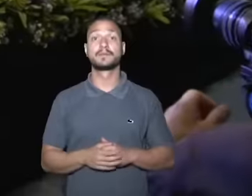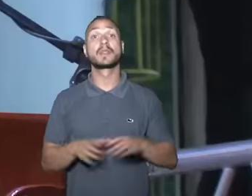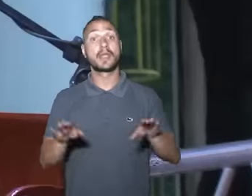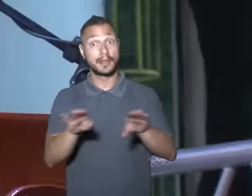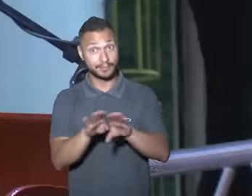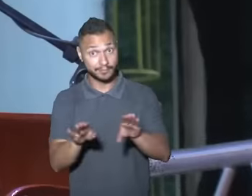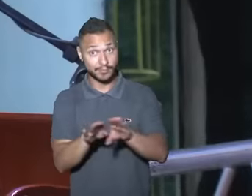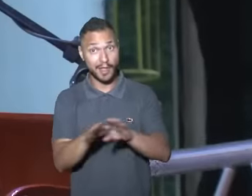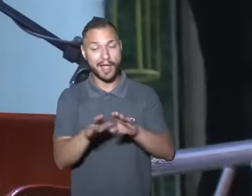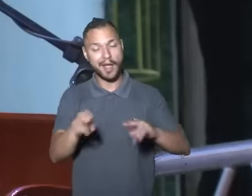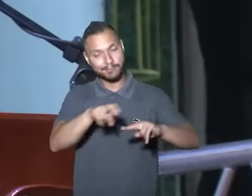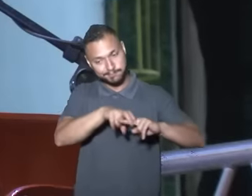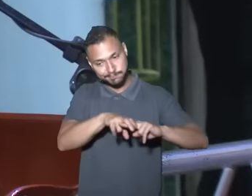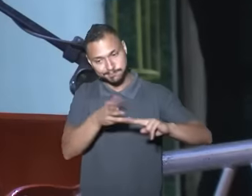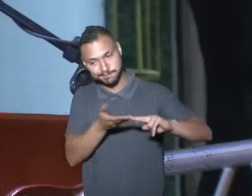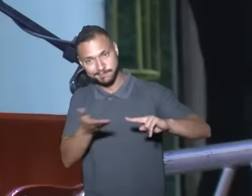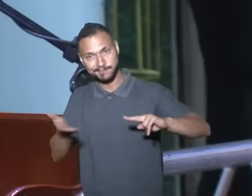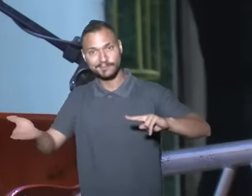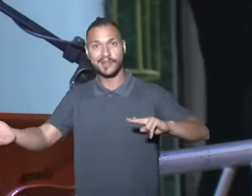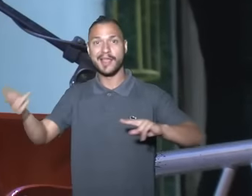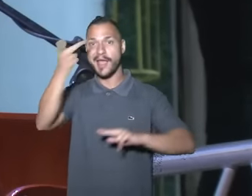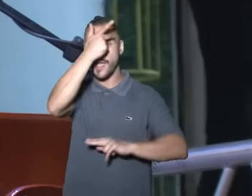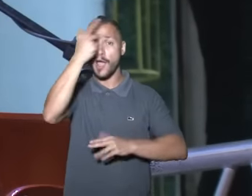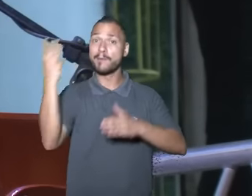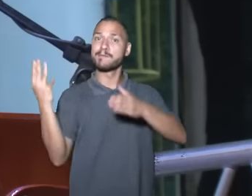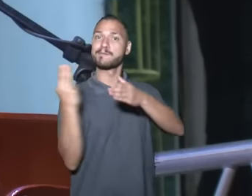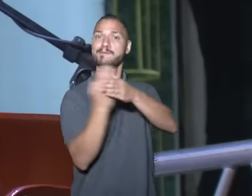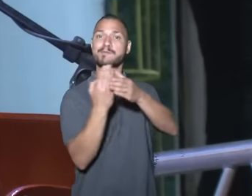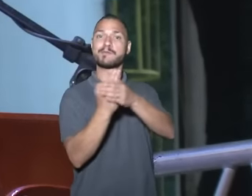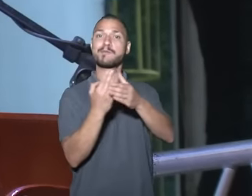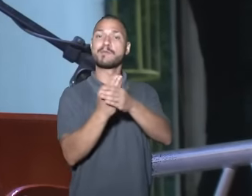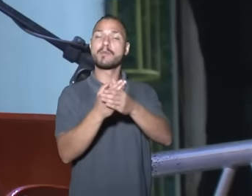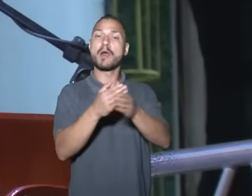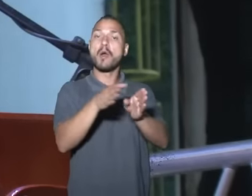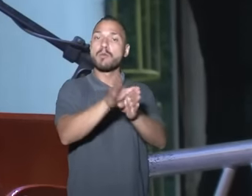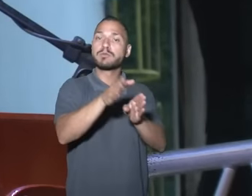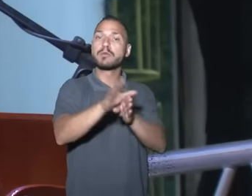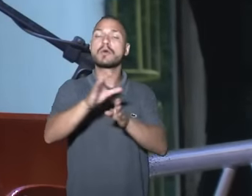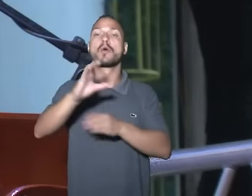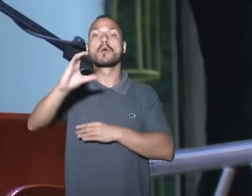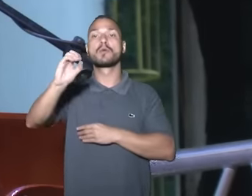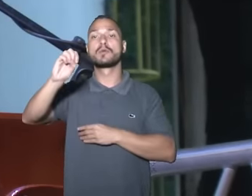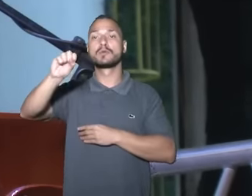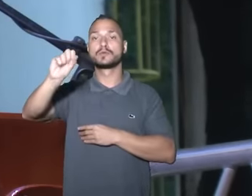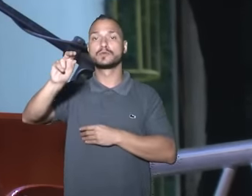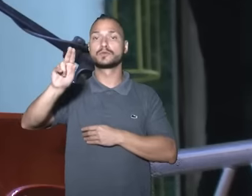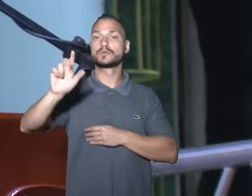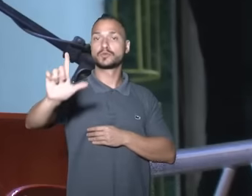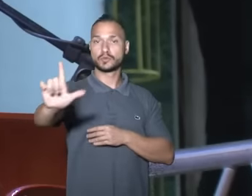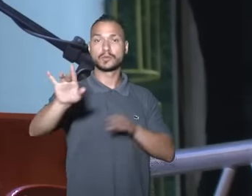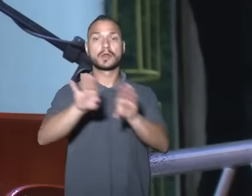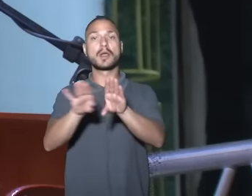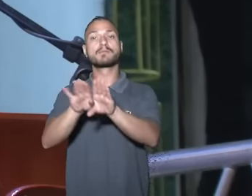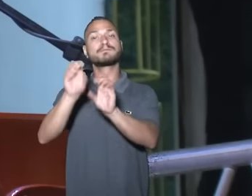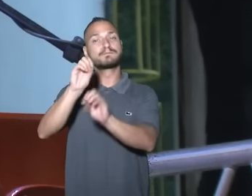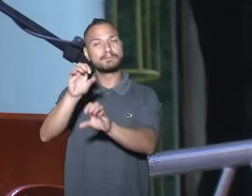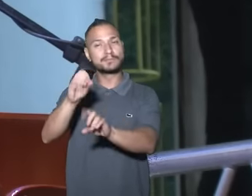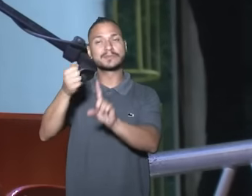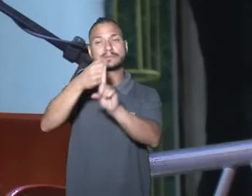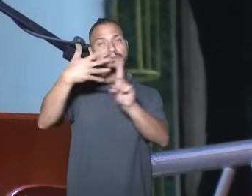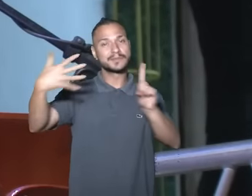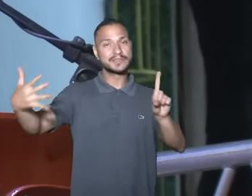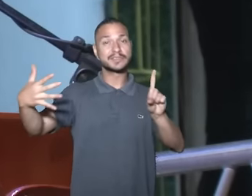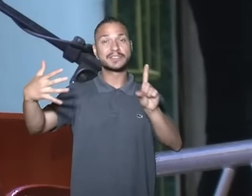Também fazem parte desta mesa os membros dos conselhos universitário e de ensino, pesquisa e